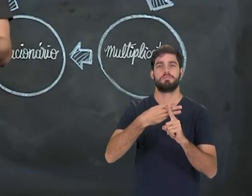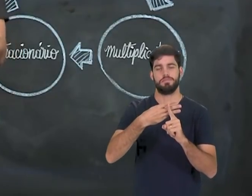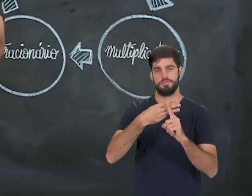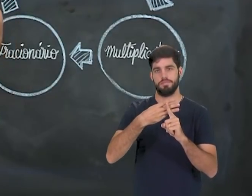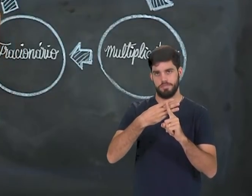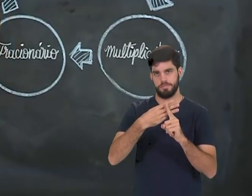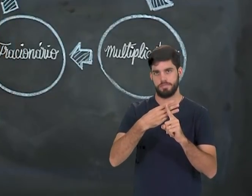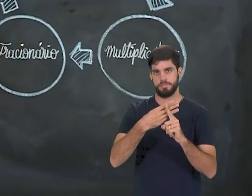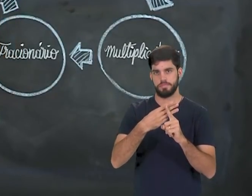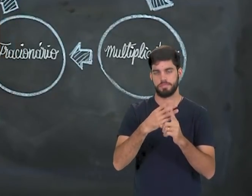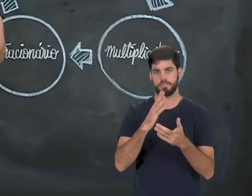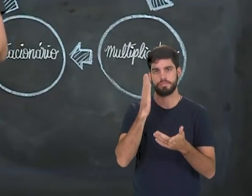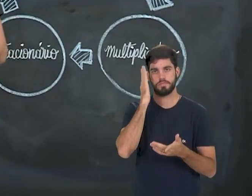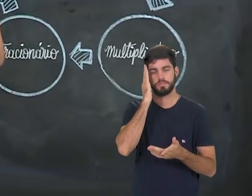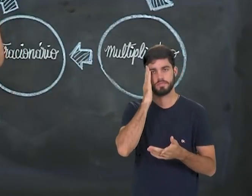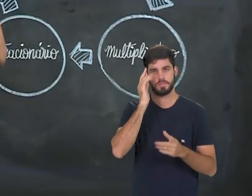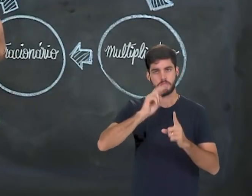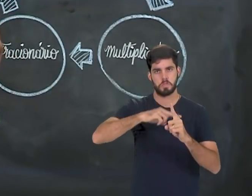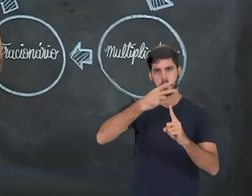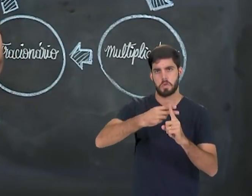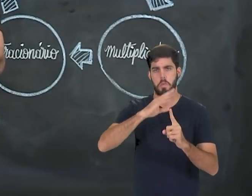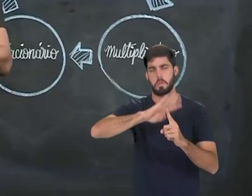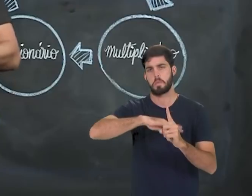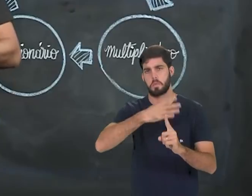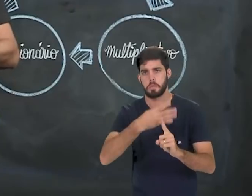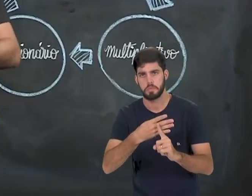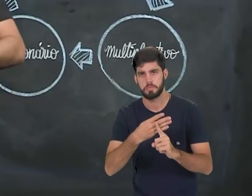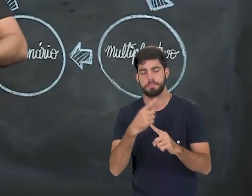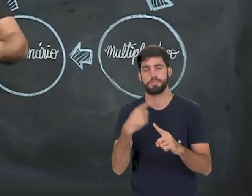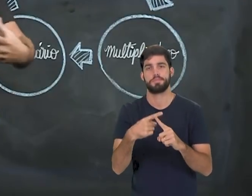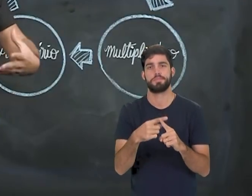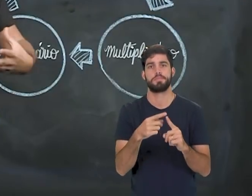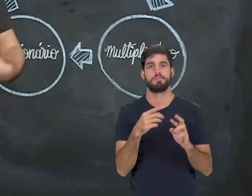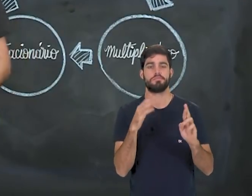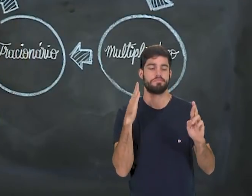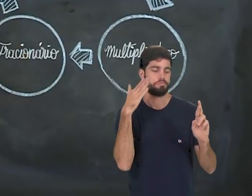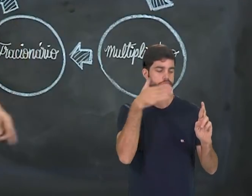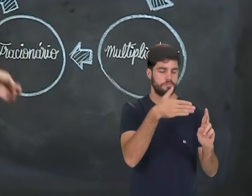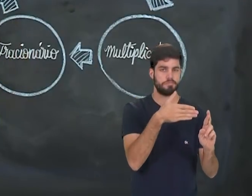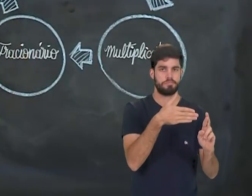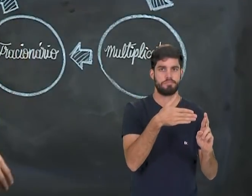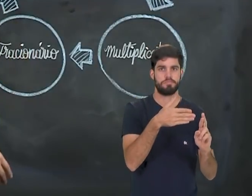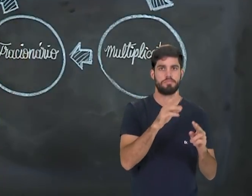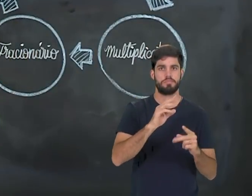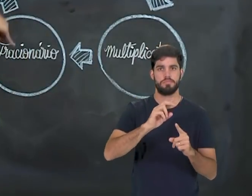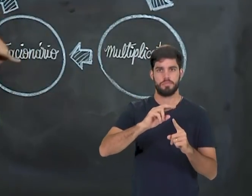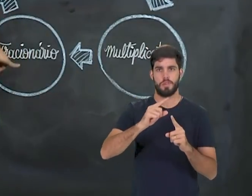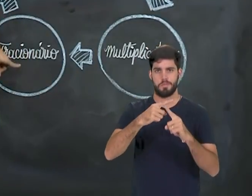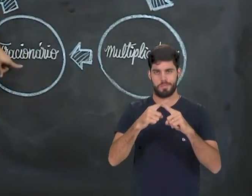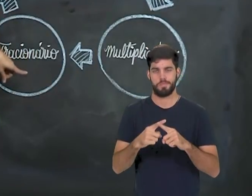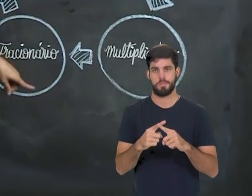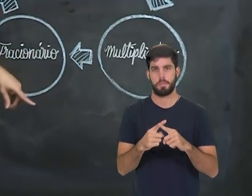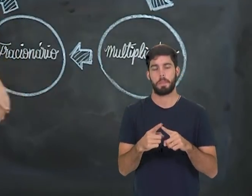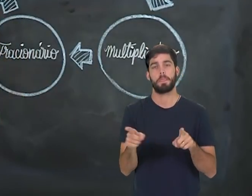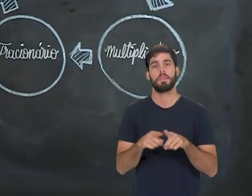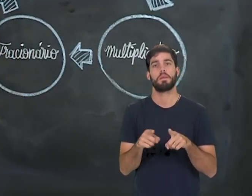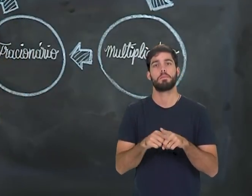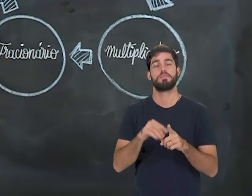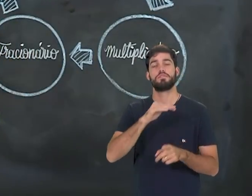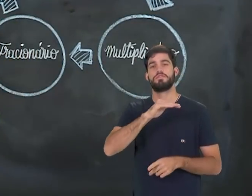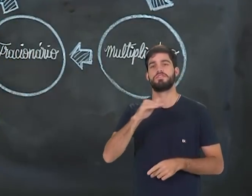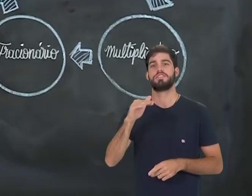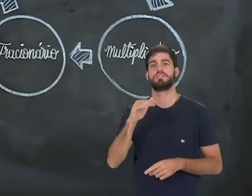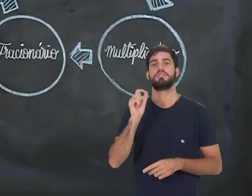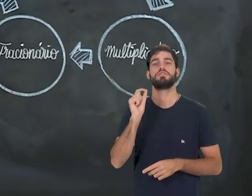refiro a três vezes algo. O dobro, o quádruplo, porque eu me refiro a uma multiplicação. Os numerais fracionários, que